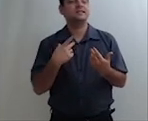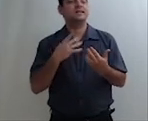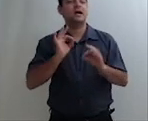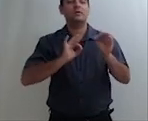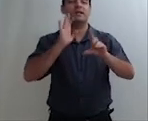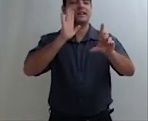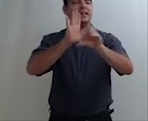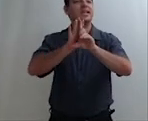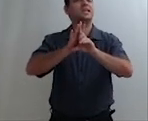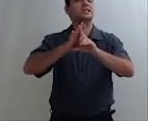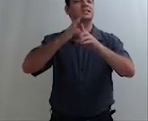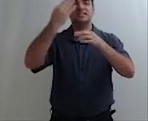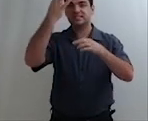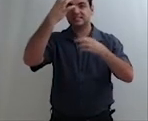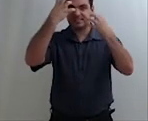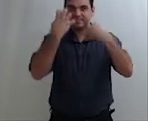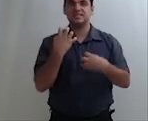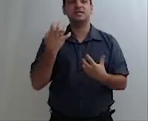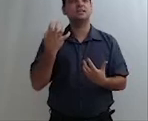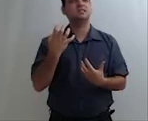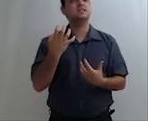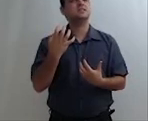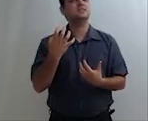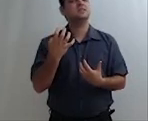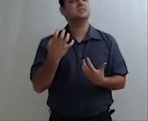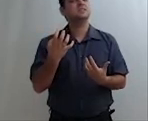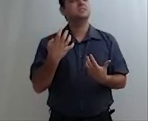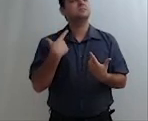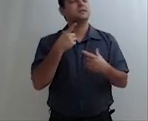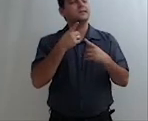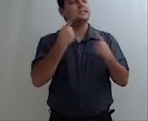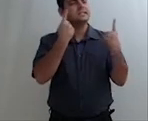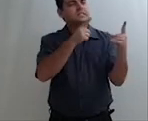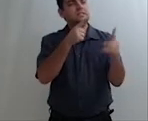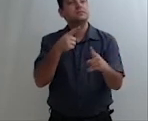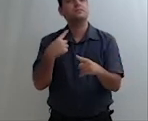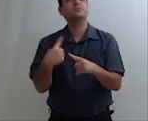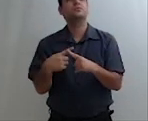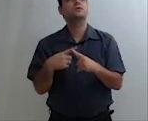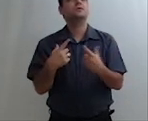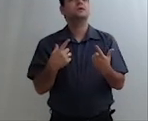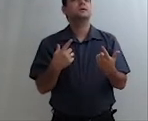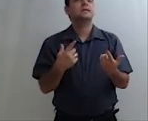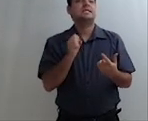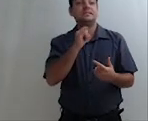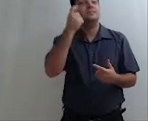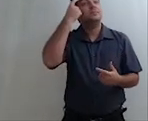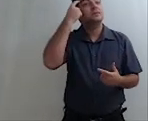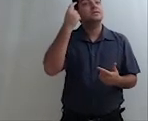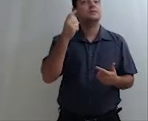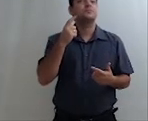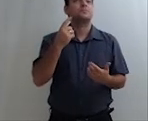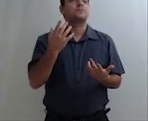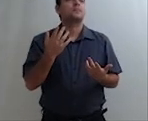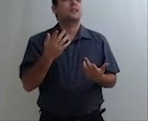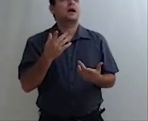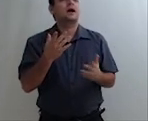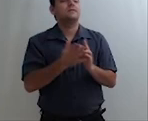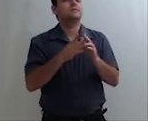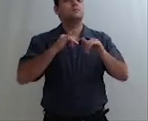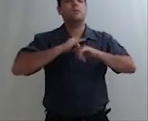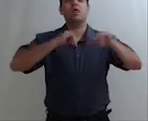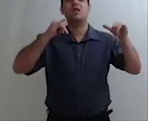proclamar que o reconhecimento feito de forma frágil feito a revelia daquelas determinações